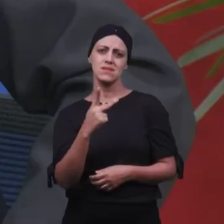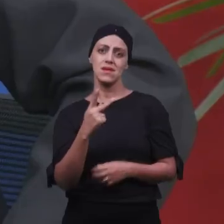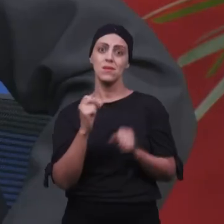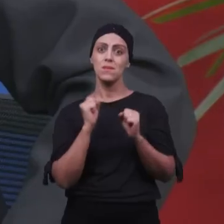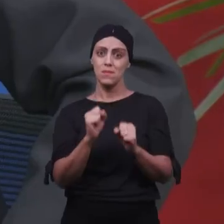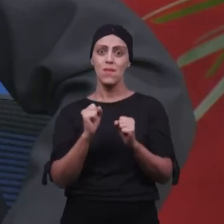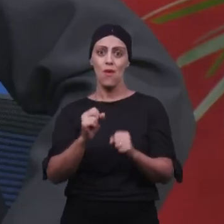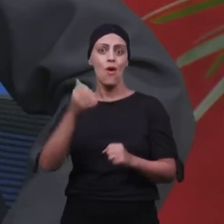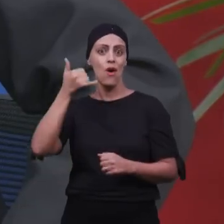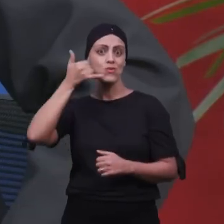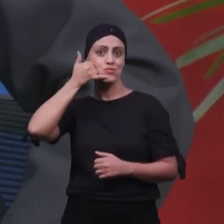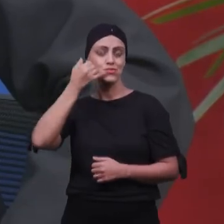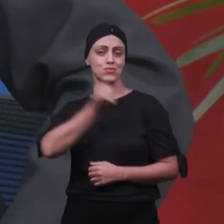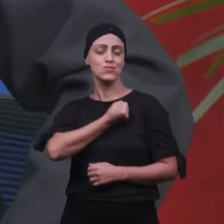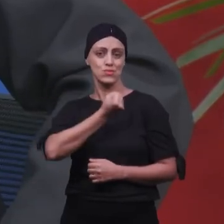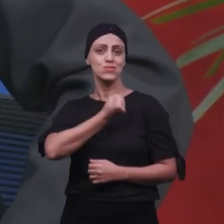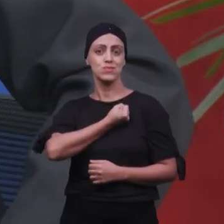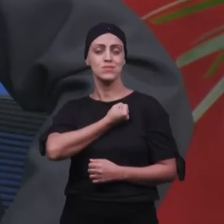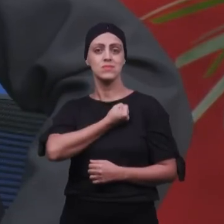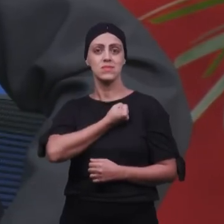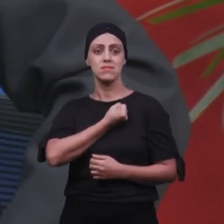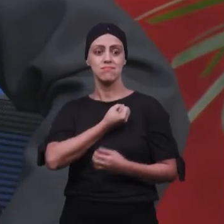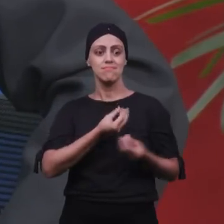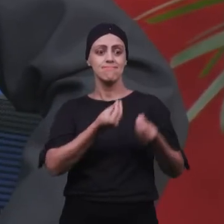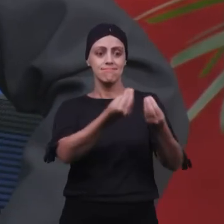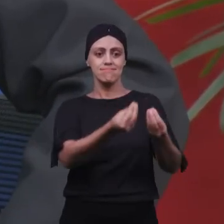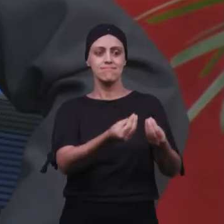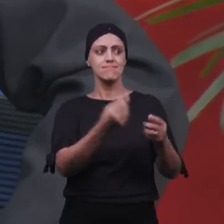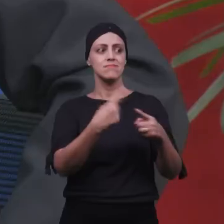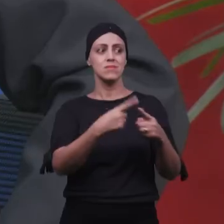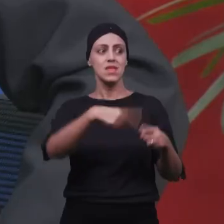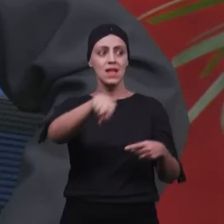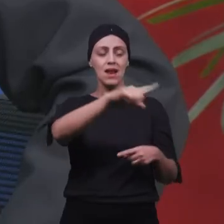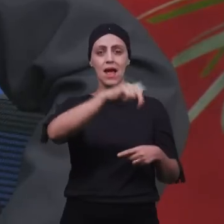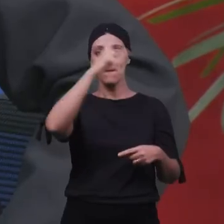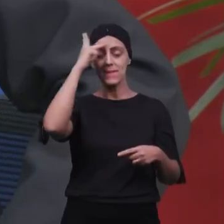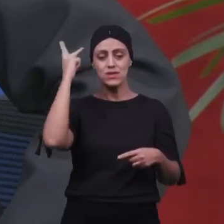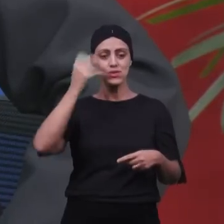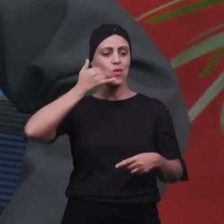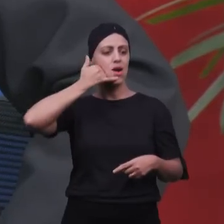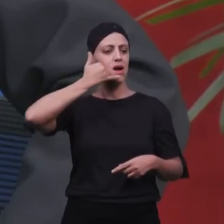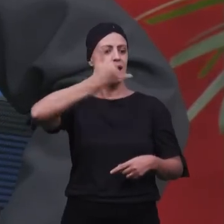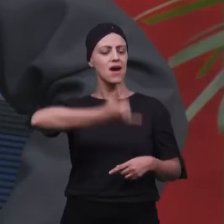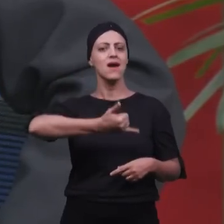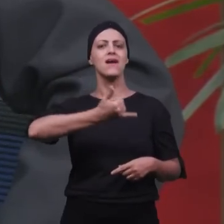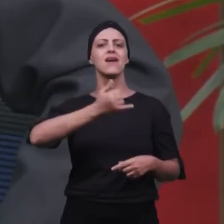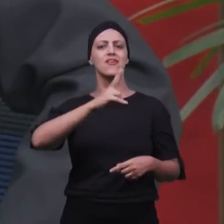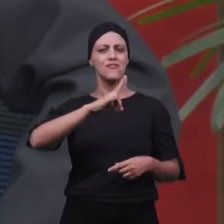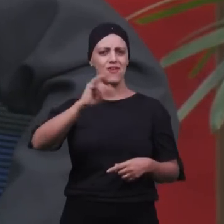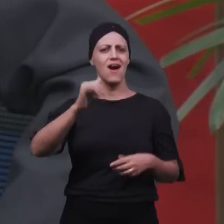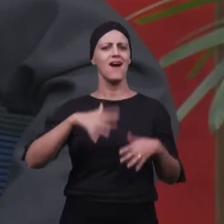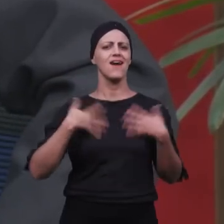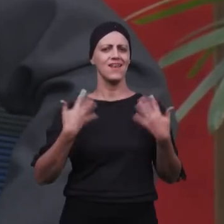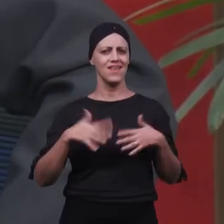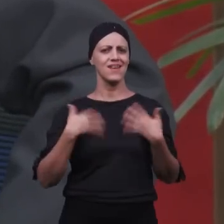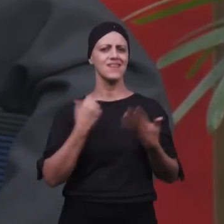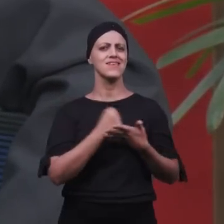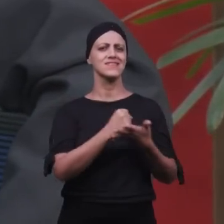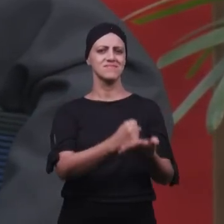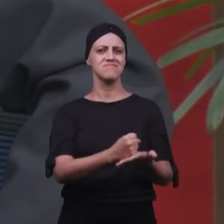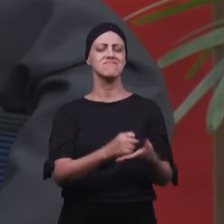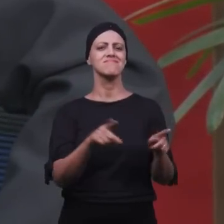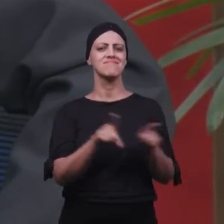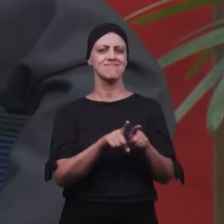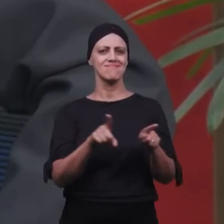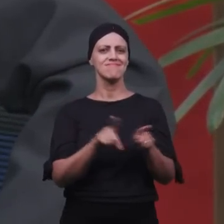do 0800, que eles atenderão com toda alegria e uma